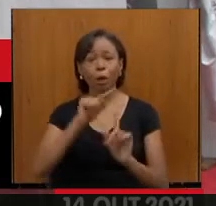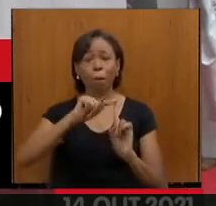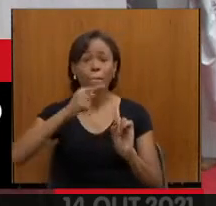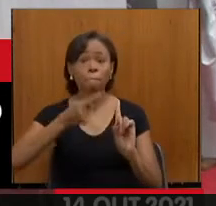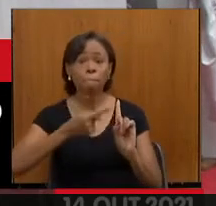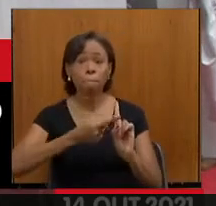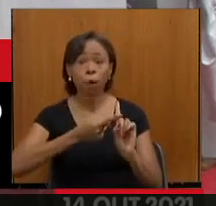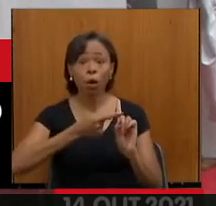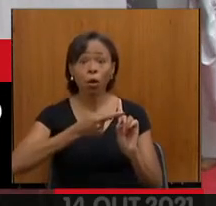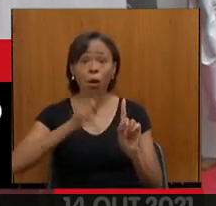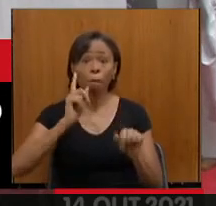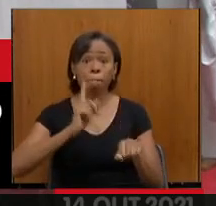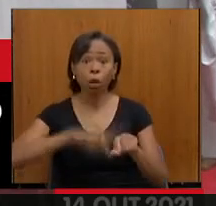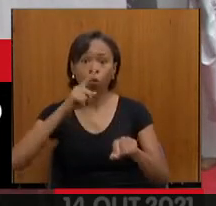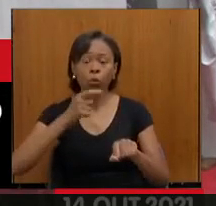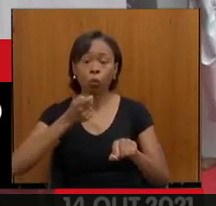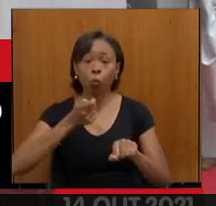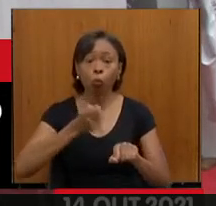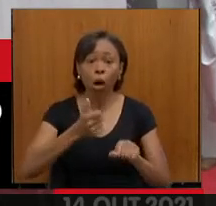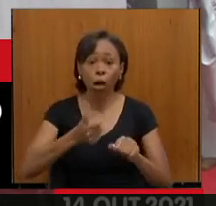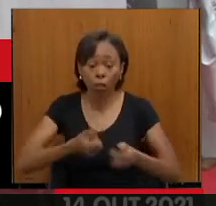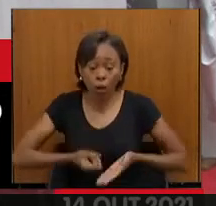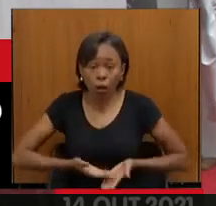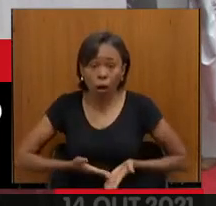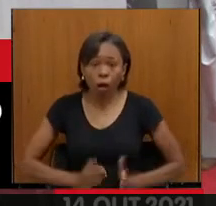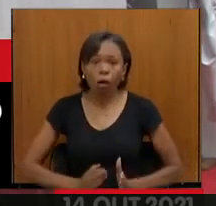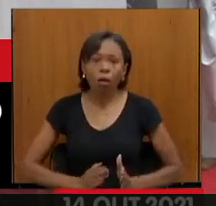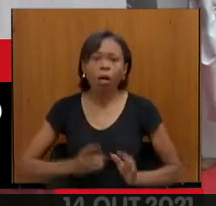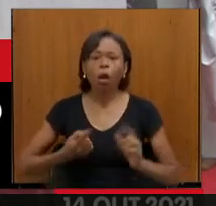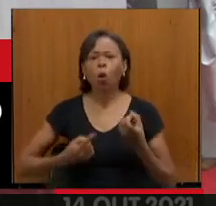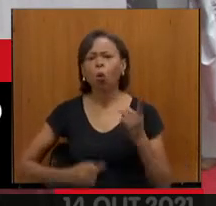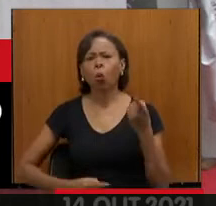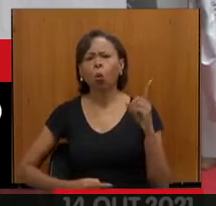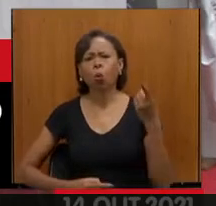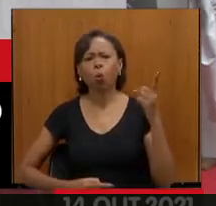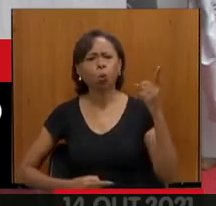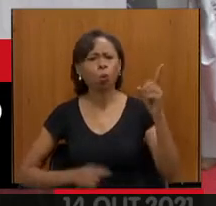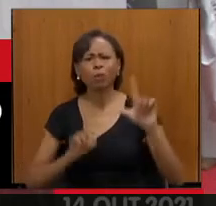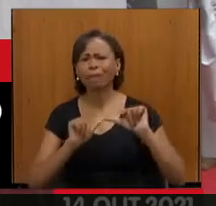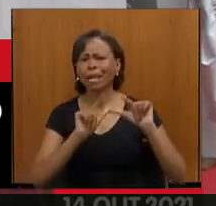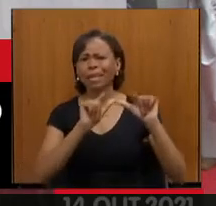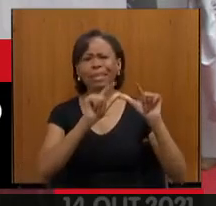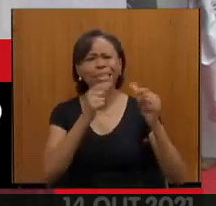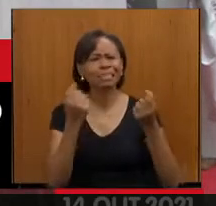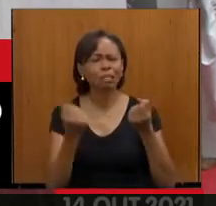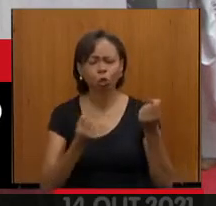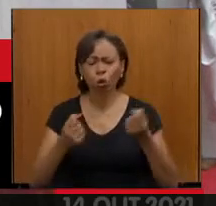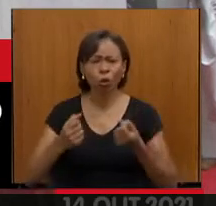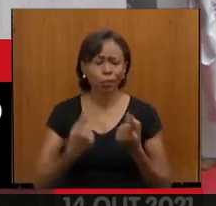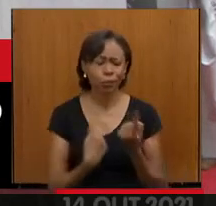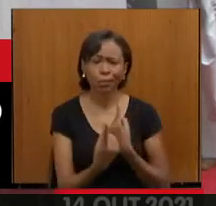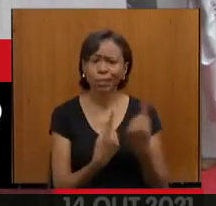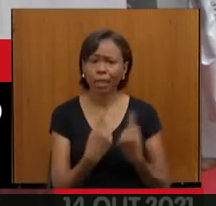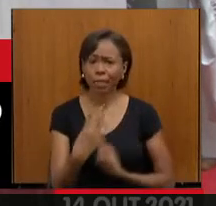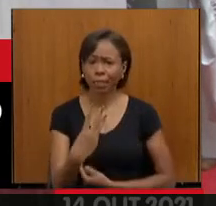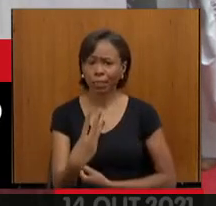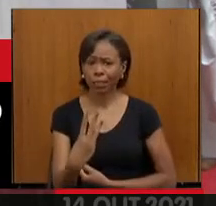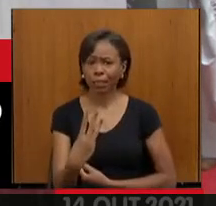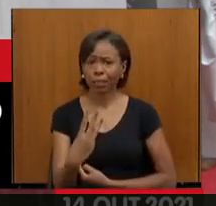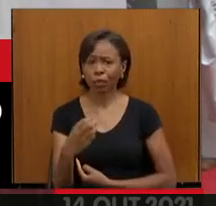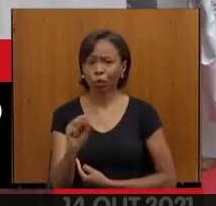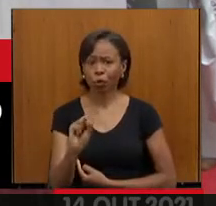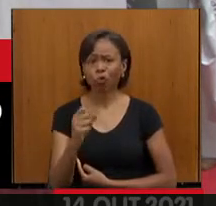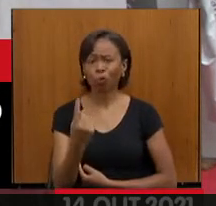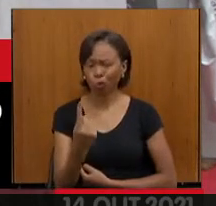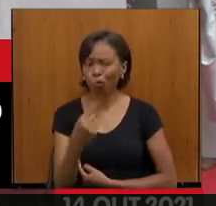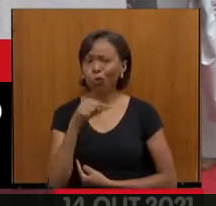de parto, estando a aproximadamente 60 quilômetros de Belo Horizonte, numa estrada nada boa, que é a 381, e